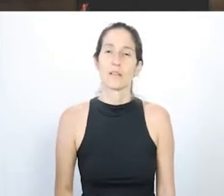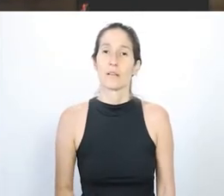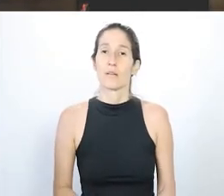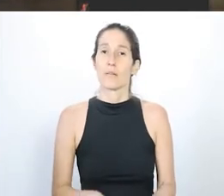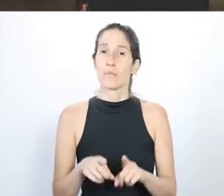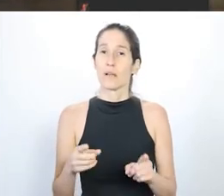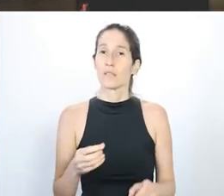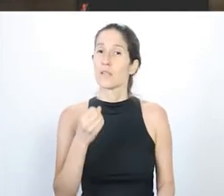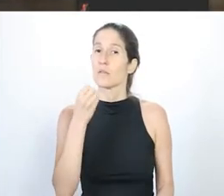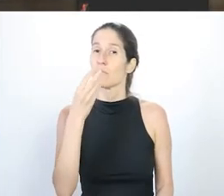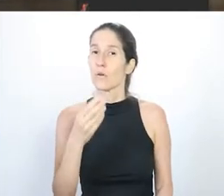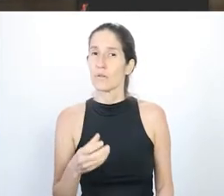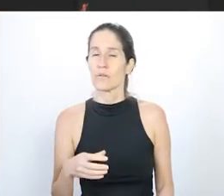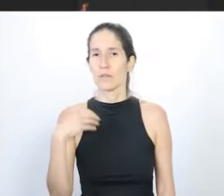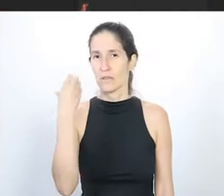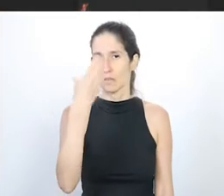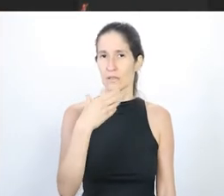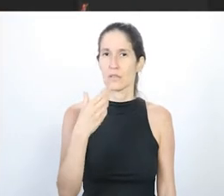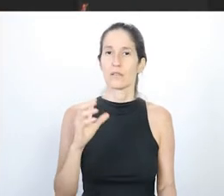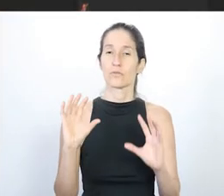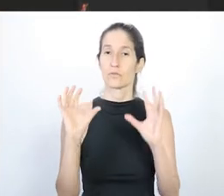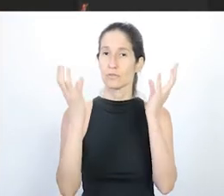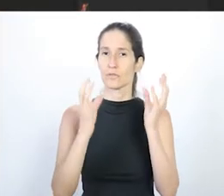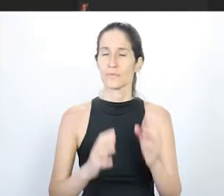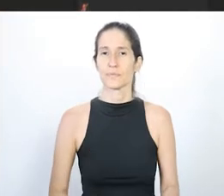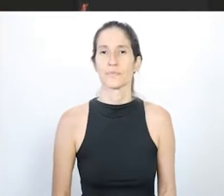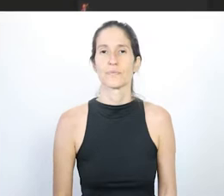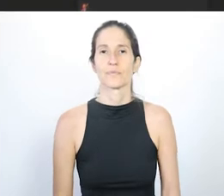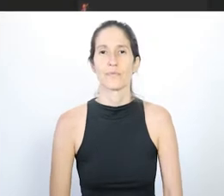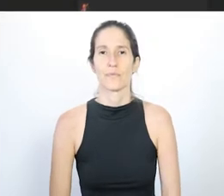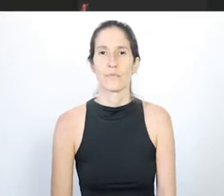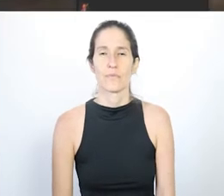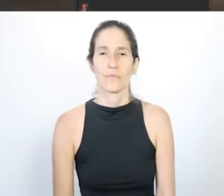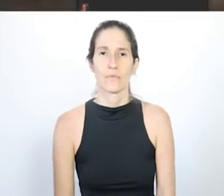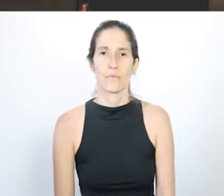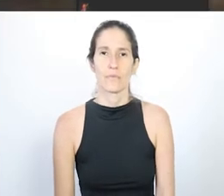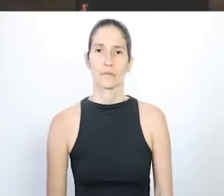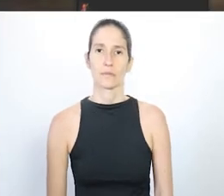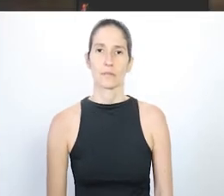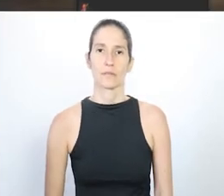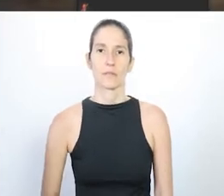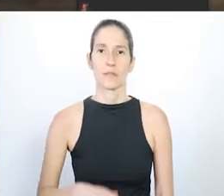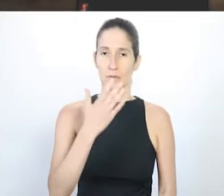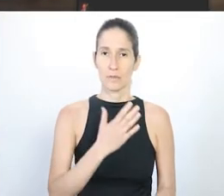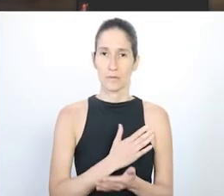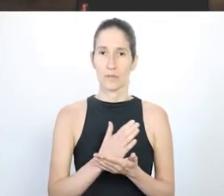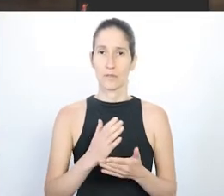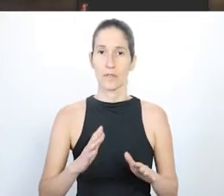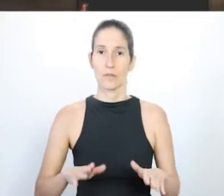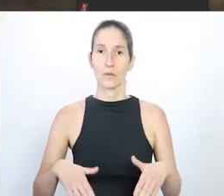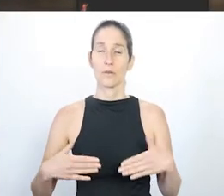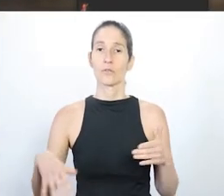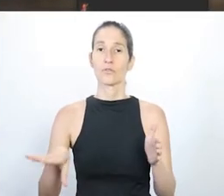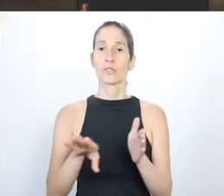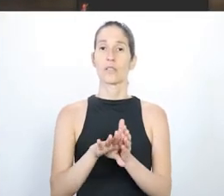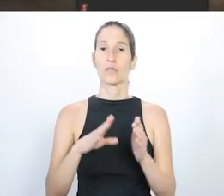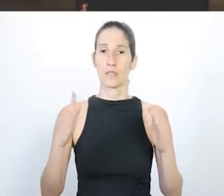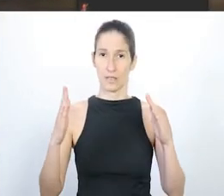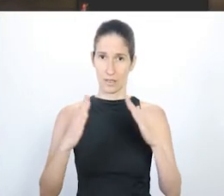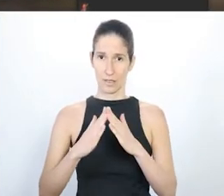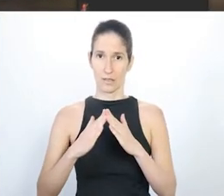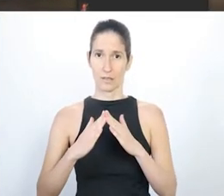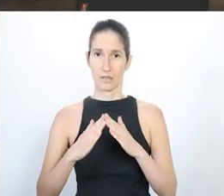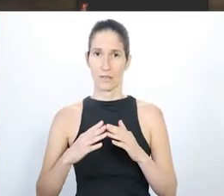rurais. Ela diz dessa forma: quando eu cheguei nesta casa, como esta casa que nós estamos, que eu